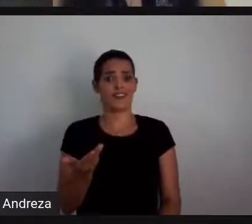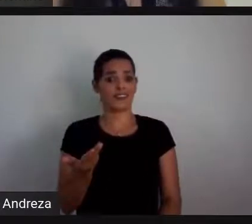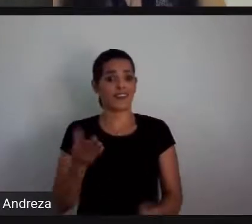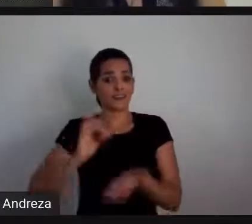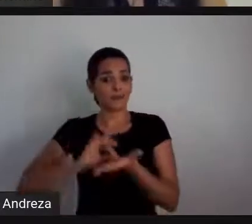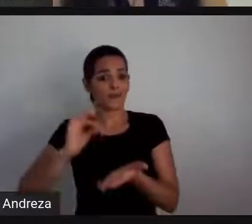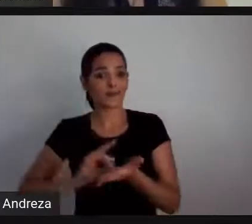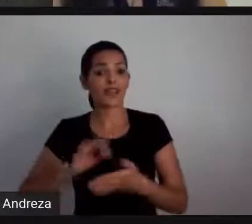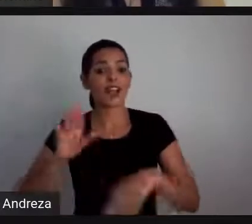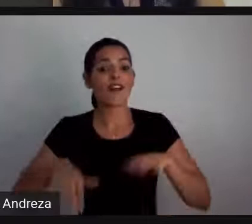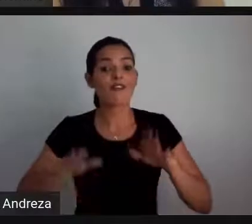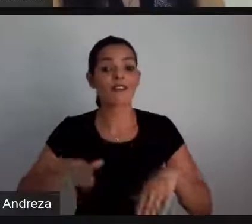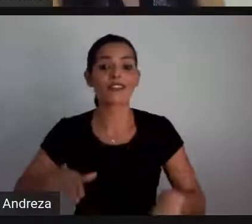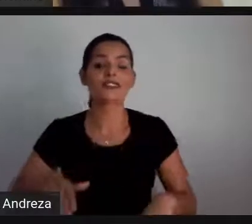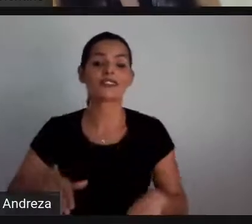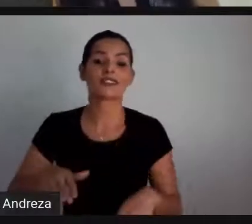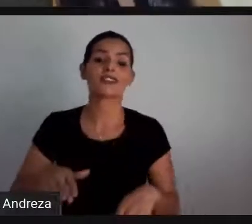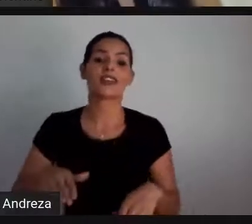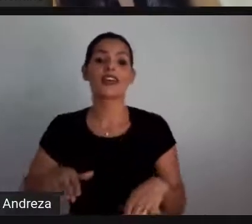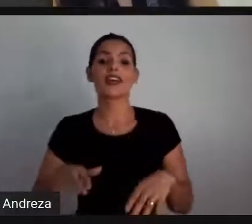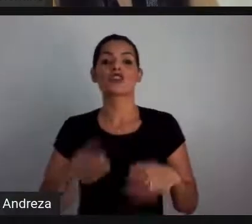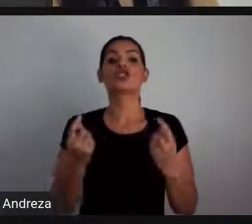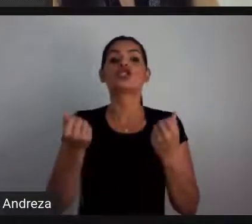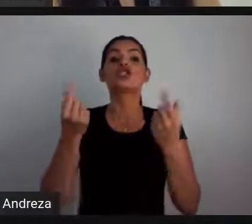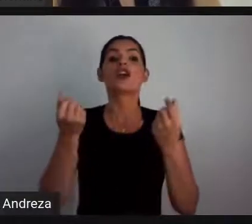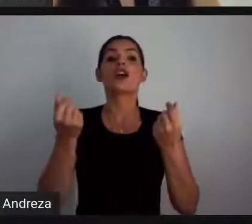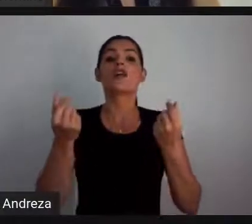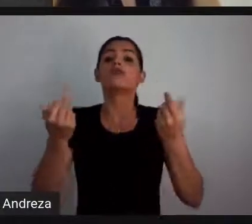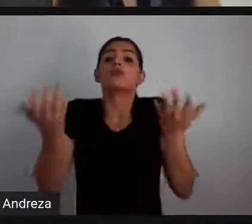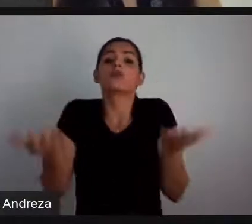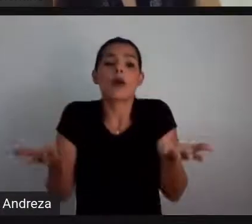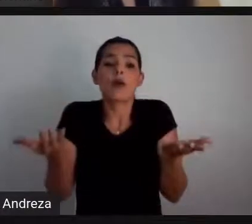quando a gente está lançando, para onde vai o nosso dinheiro? Quais são as